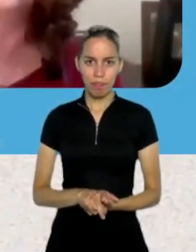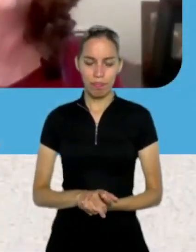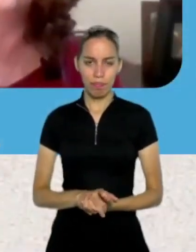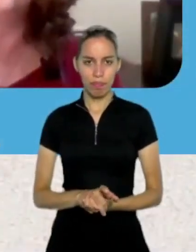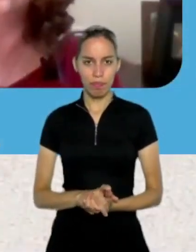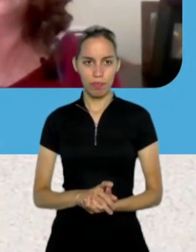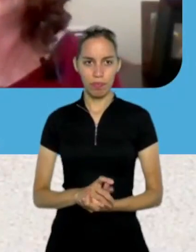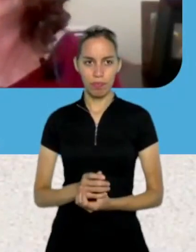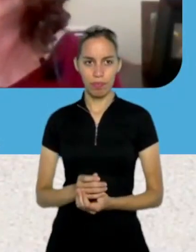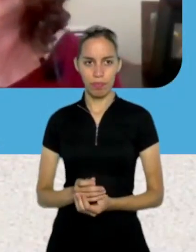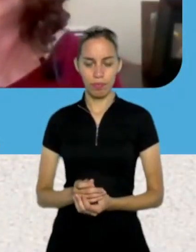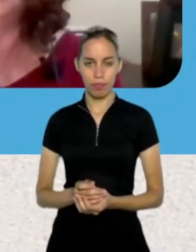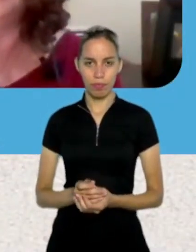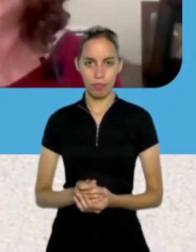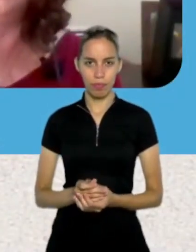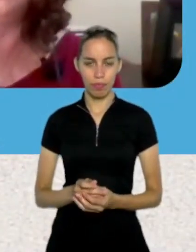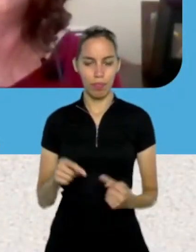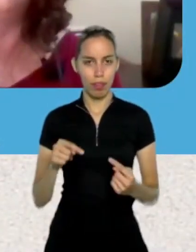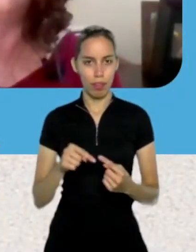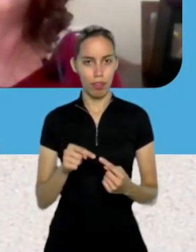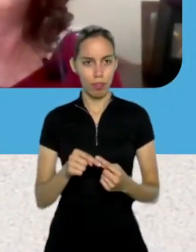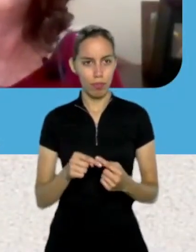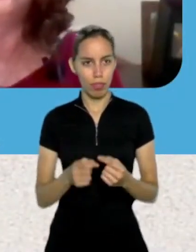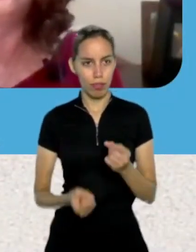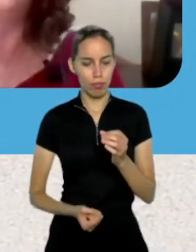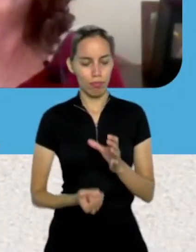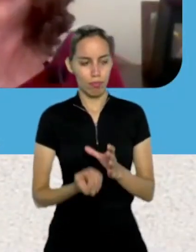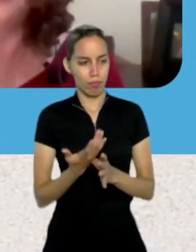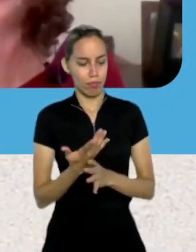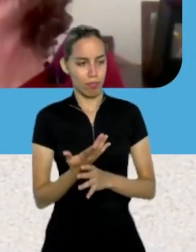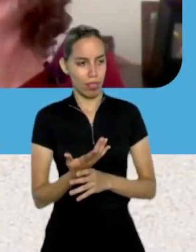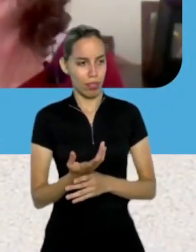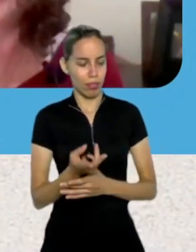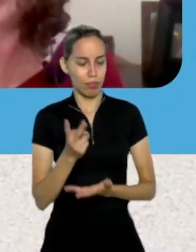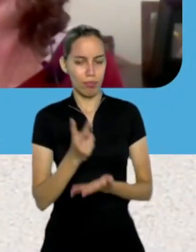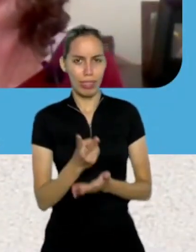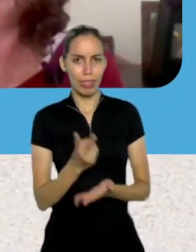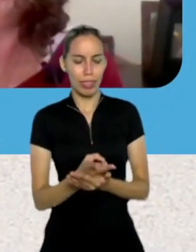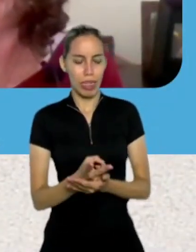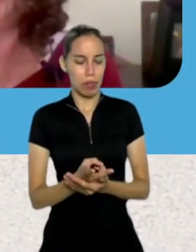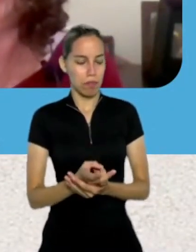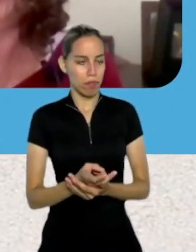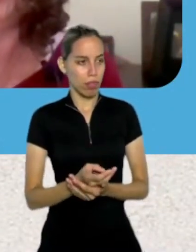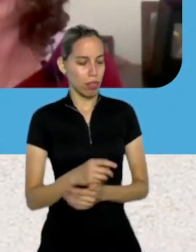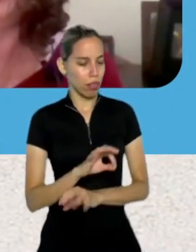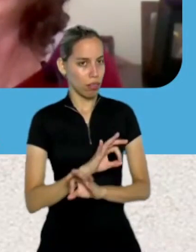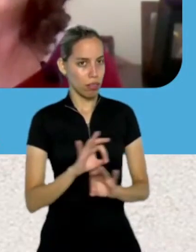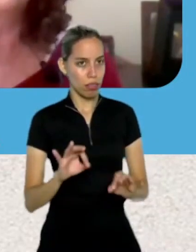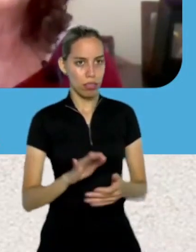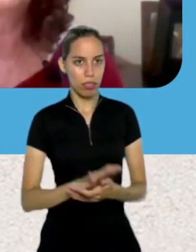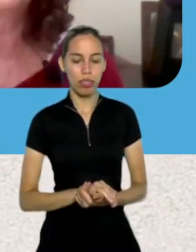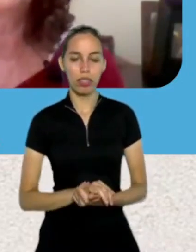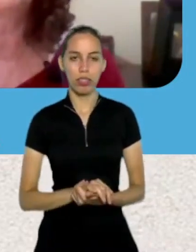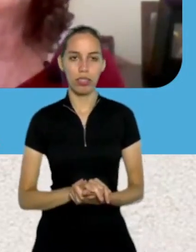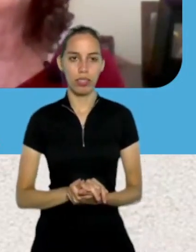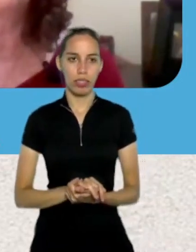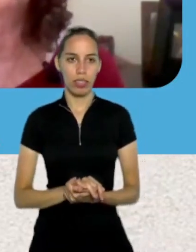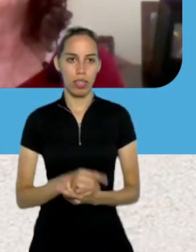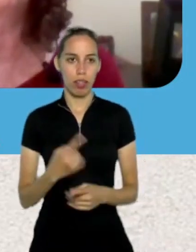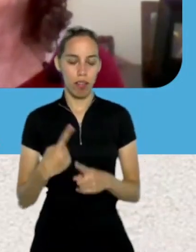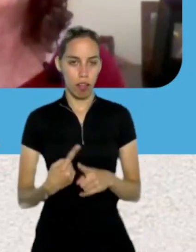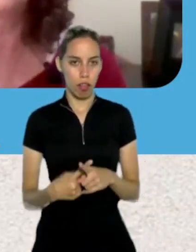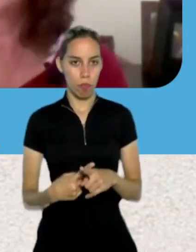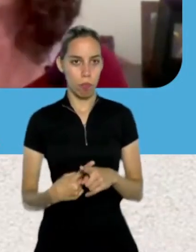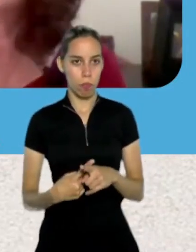Esse final é muito bom, né? Parir poemas é dar luz a si mesmo. É, A Eliane Brum que falou, né,